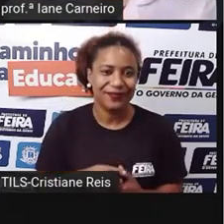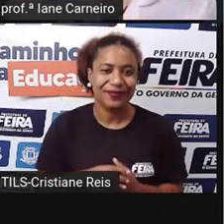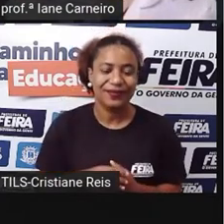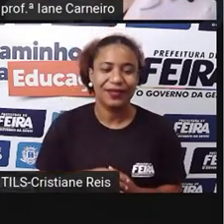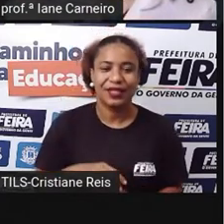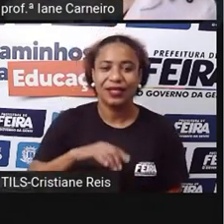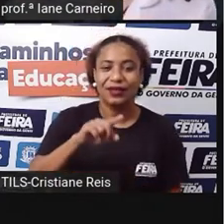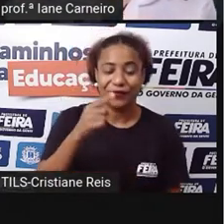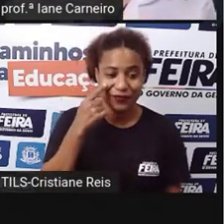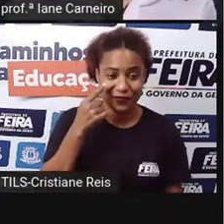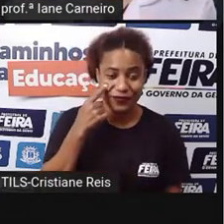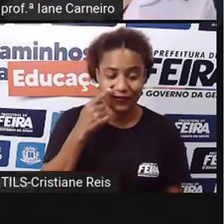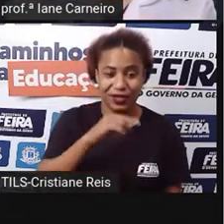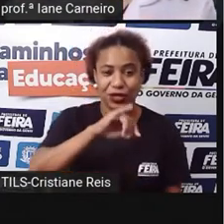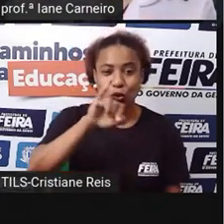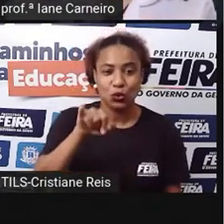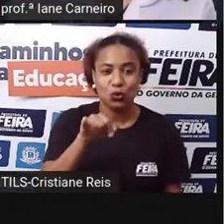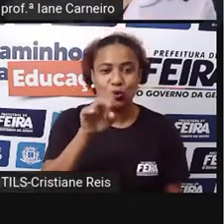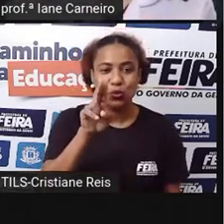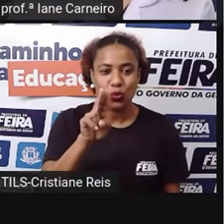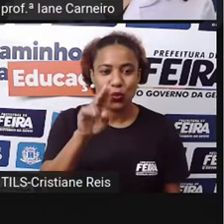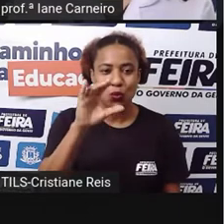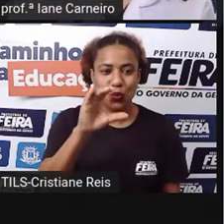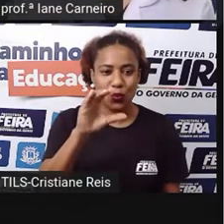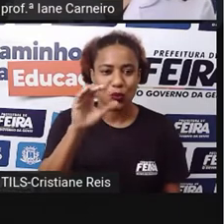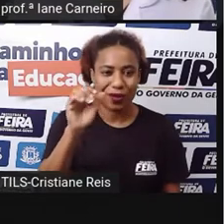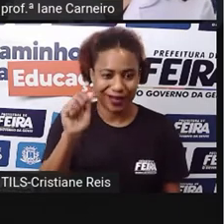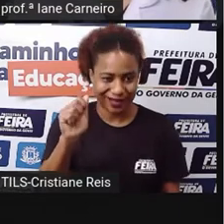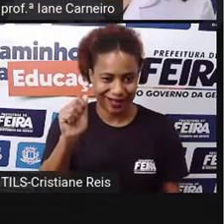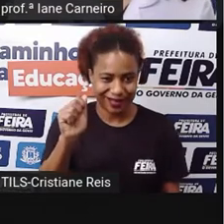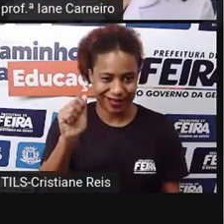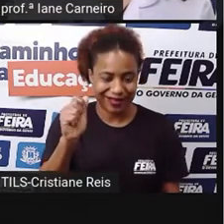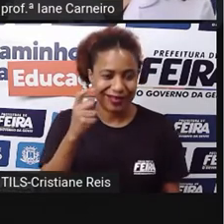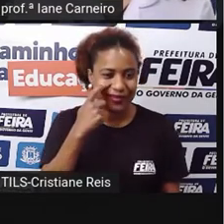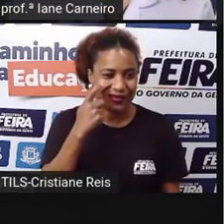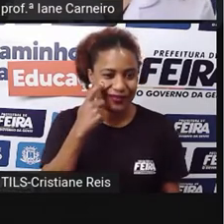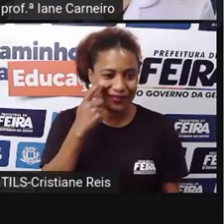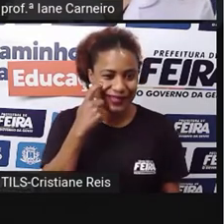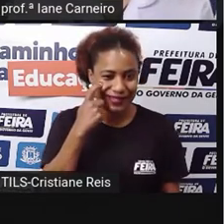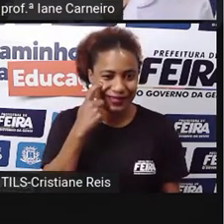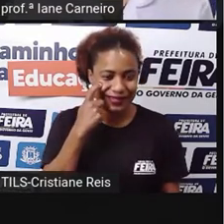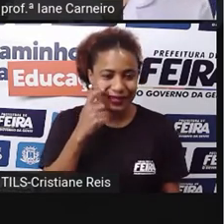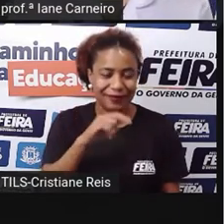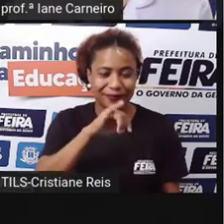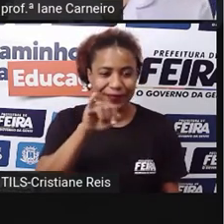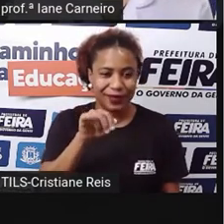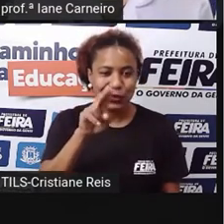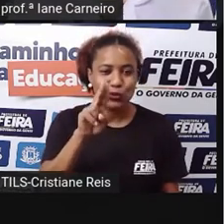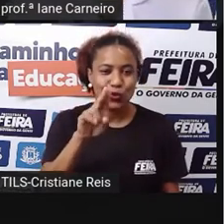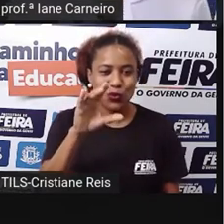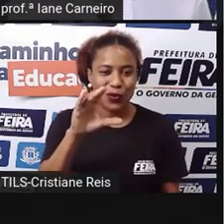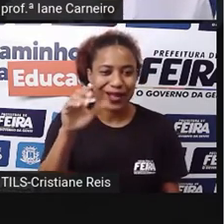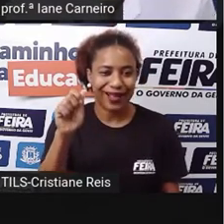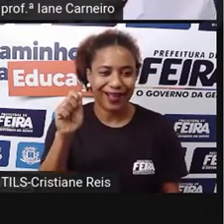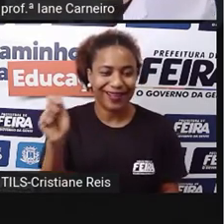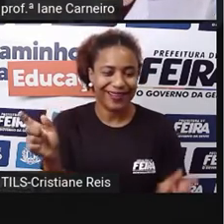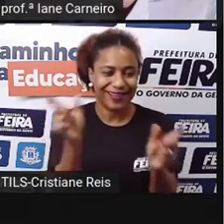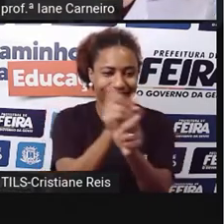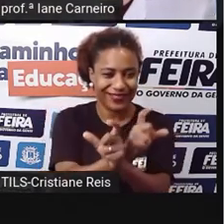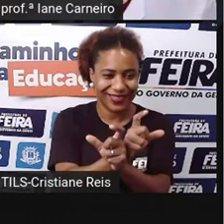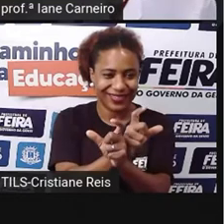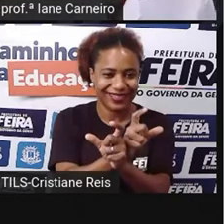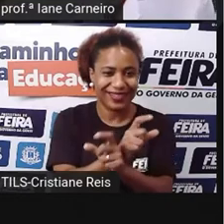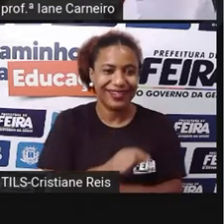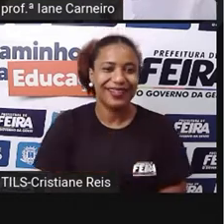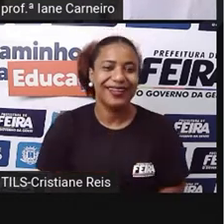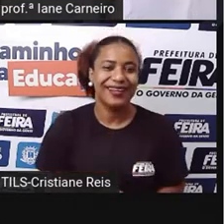Juca. Qual é a palavra que a gente vai formar aí? Se a gente inverter, botar o K na frente, ó, Juca. Repete